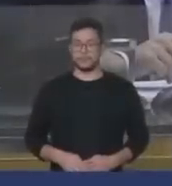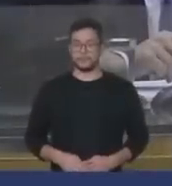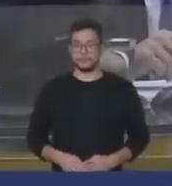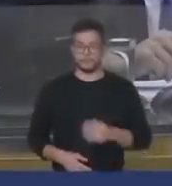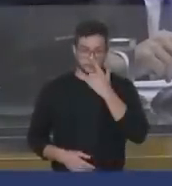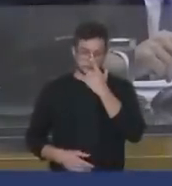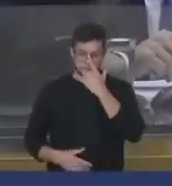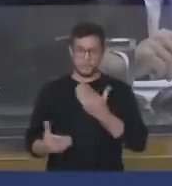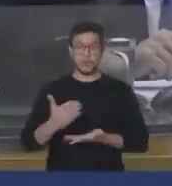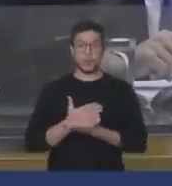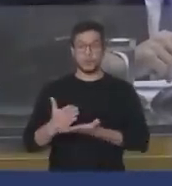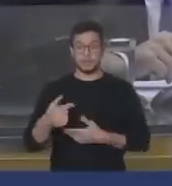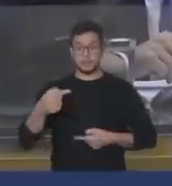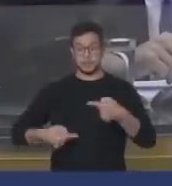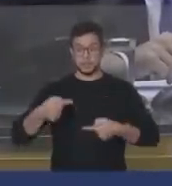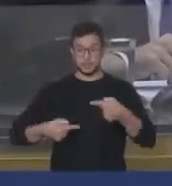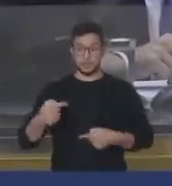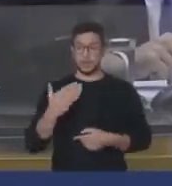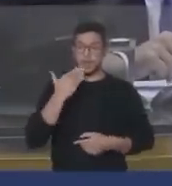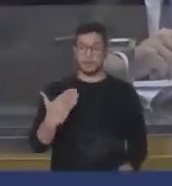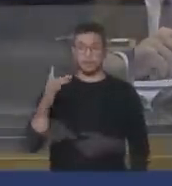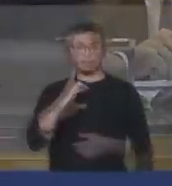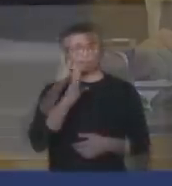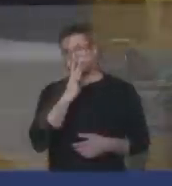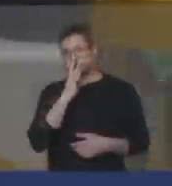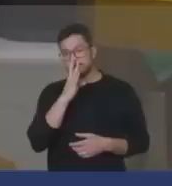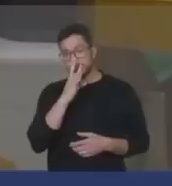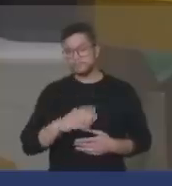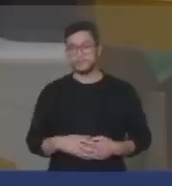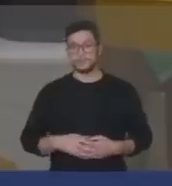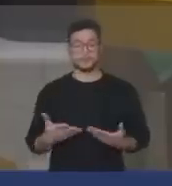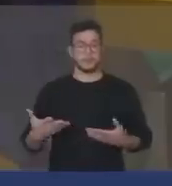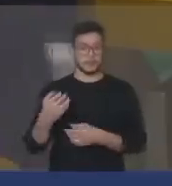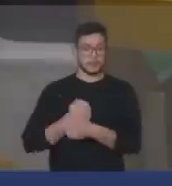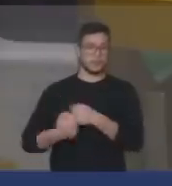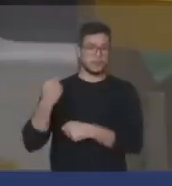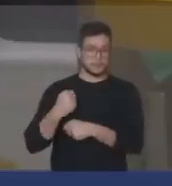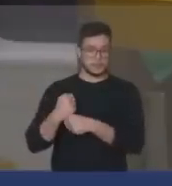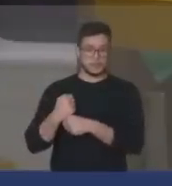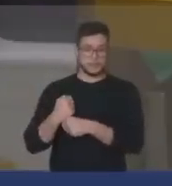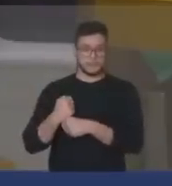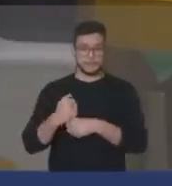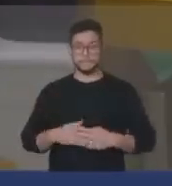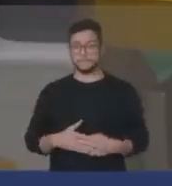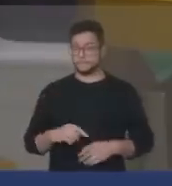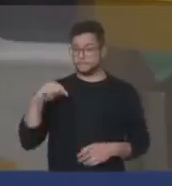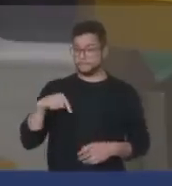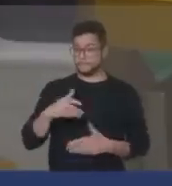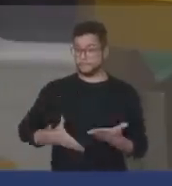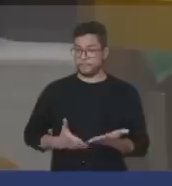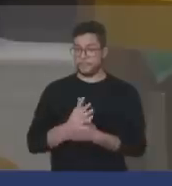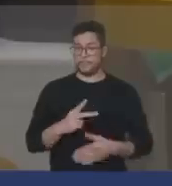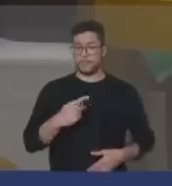a discussão. Para discutir a favor, deputado Alencar Santana Braga. No final do ano passado, essa casa aprovou a PEC da